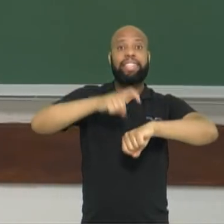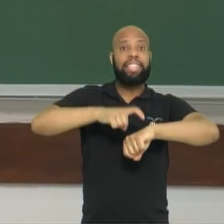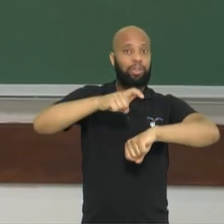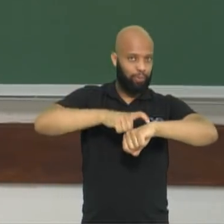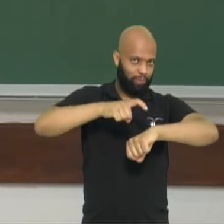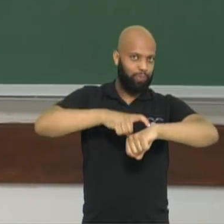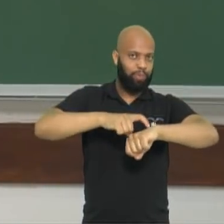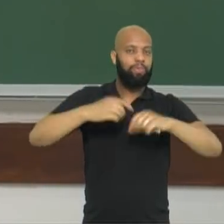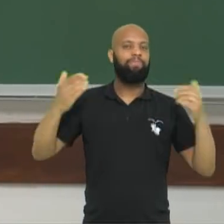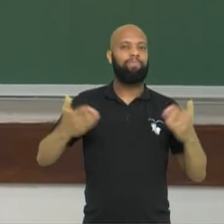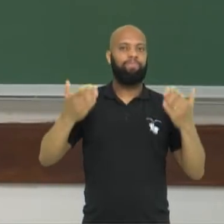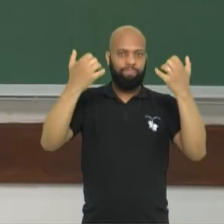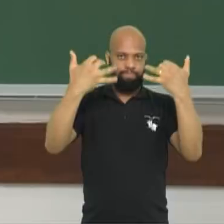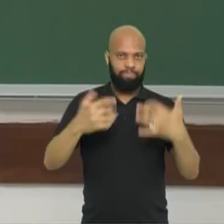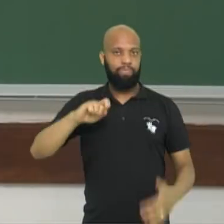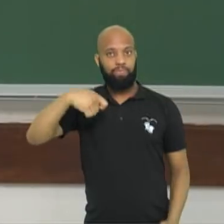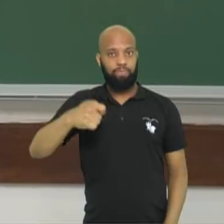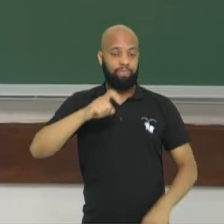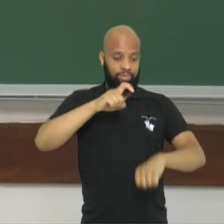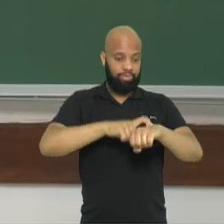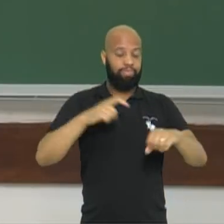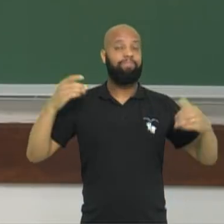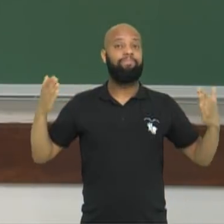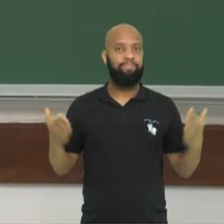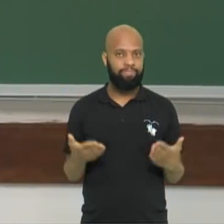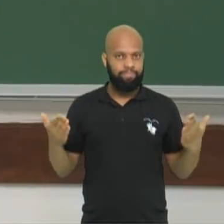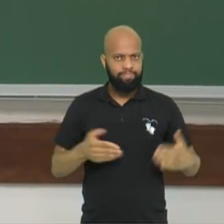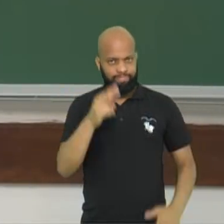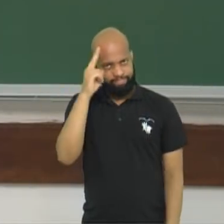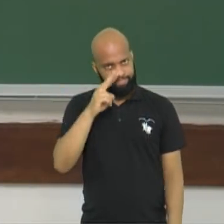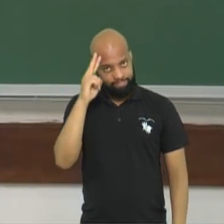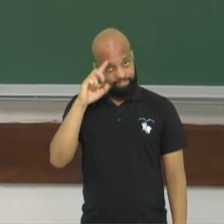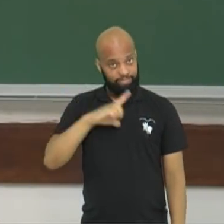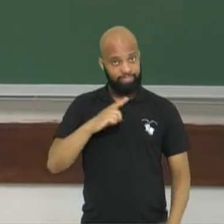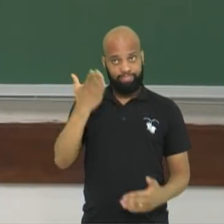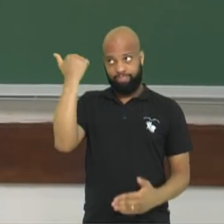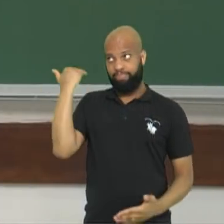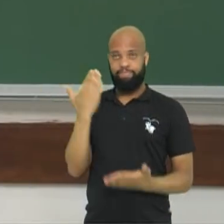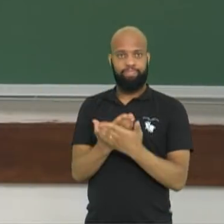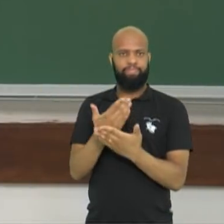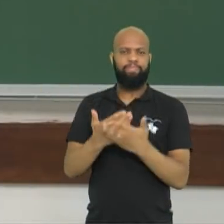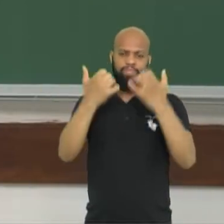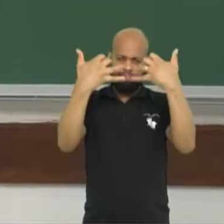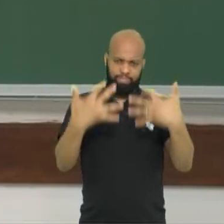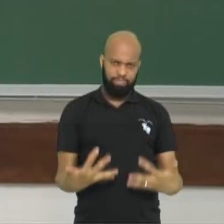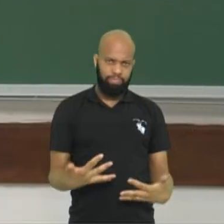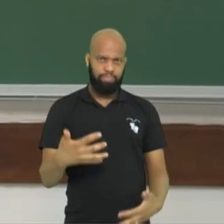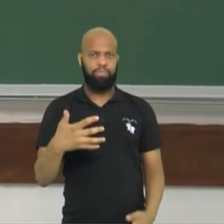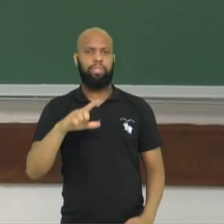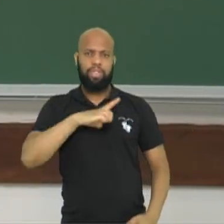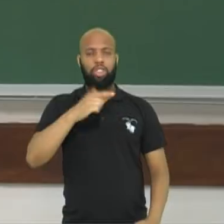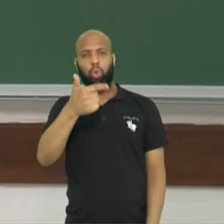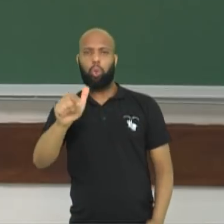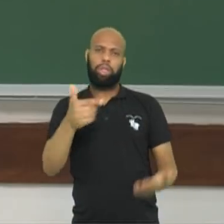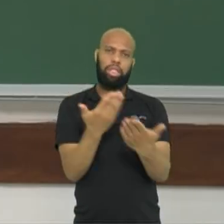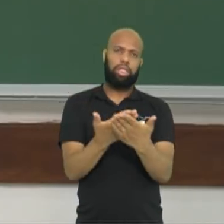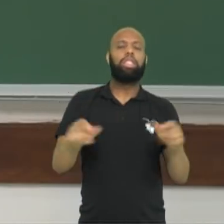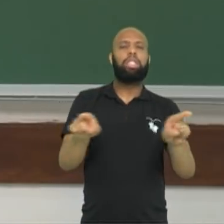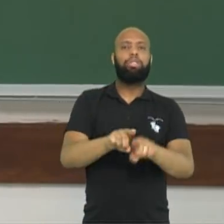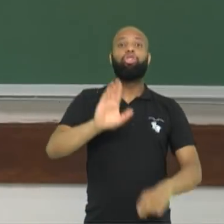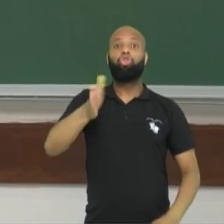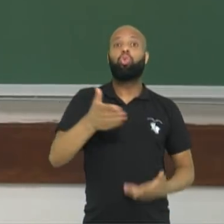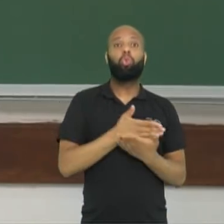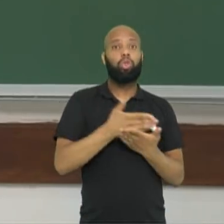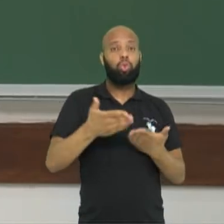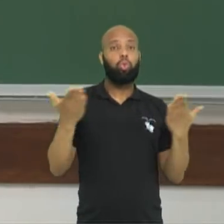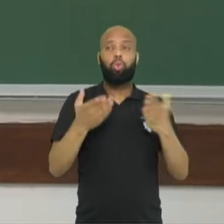Então, vamos falar um pouquinho sobre o tempo presente. Lembra? Na aula anterior nós falamos um pouquinho, né? E também em outras aulas.